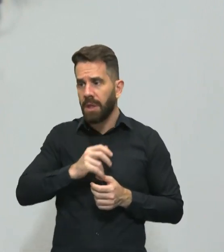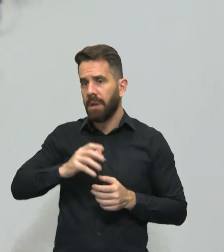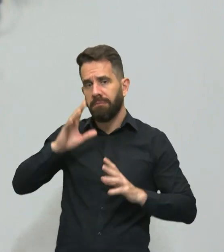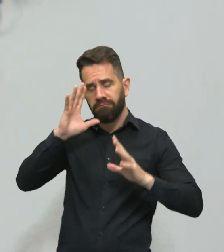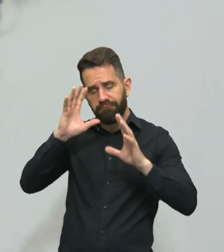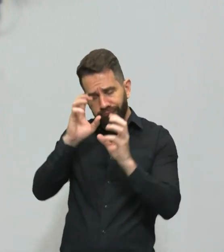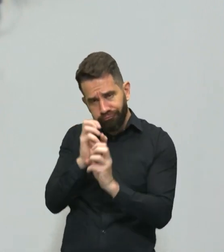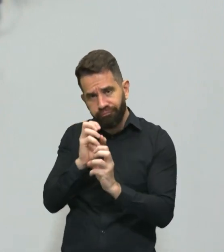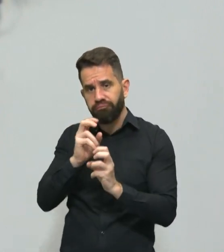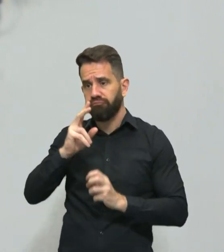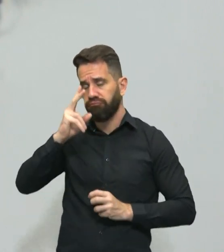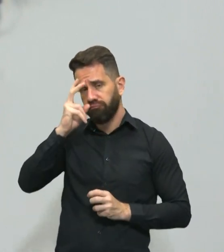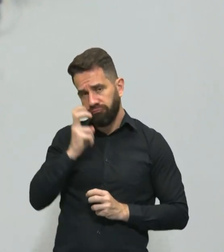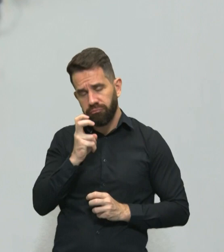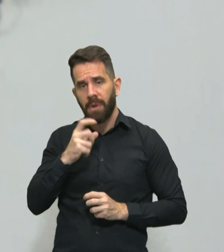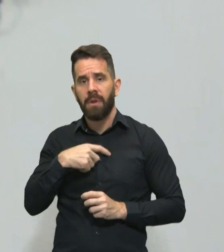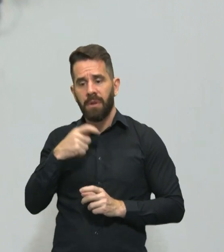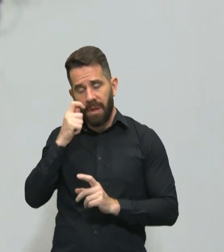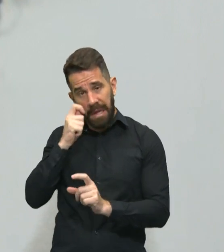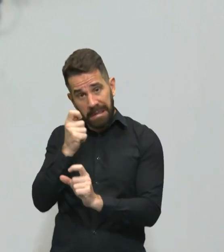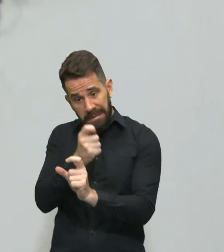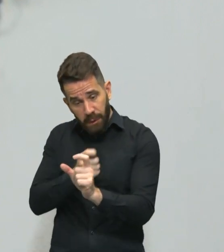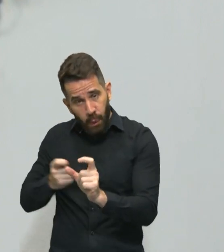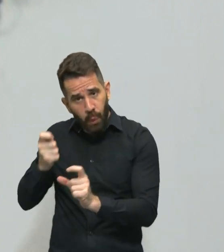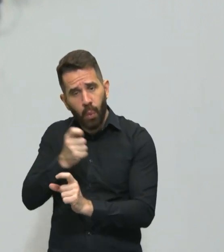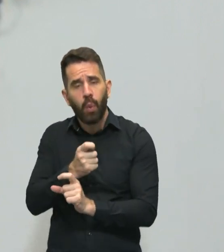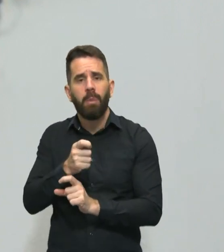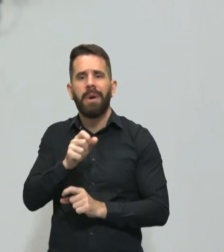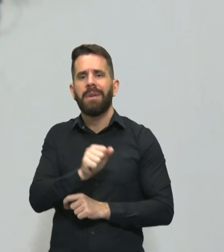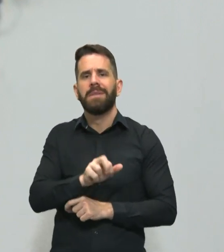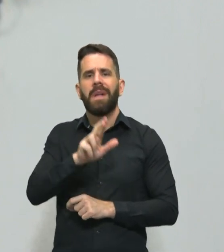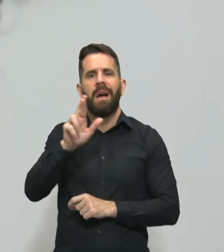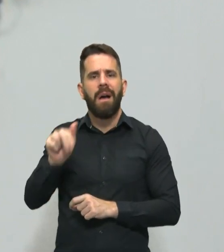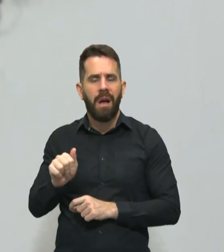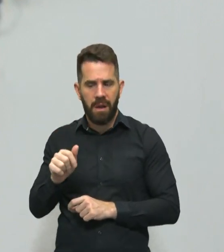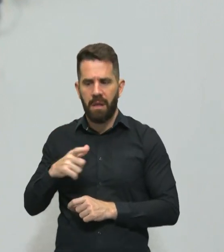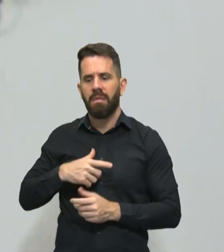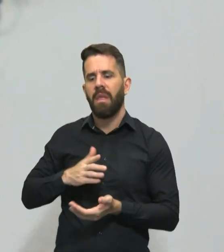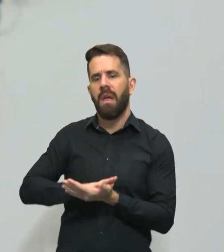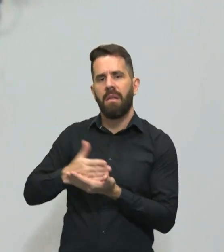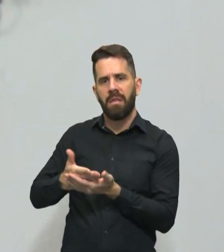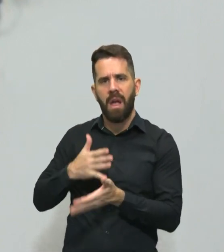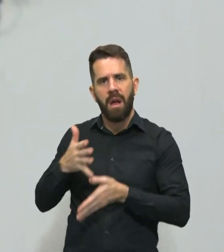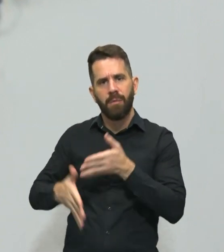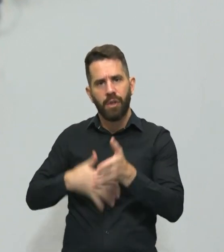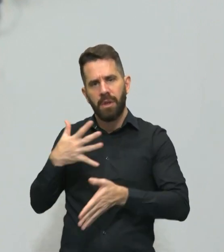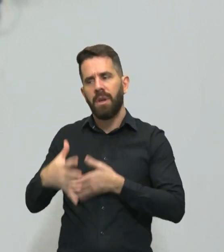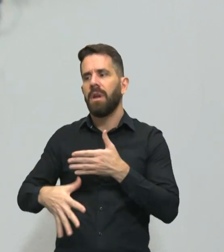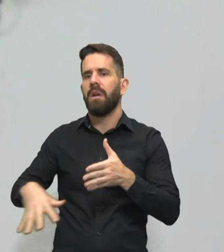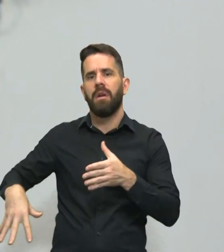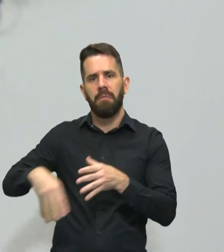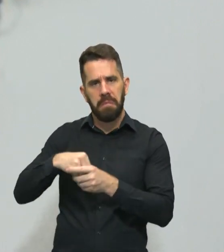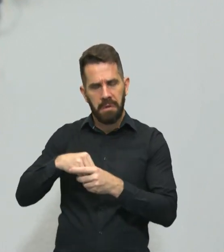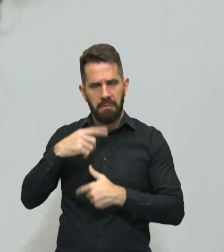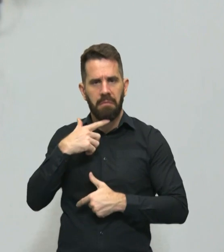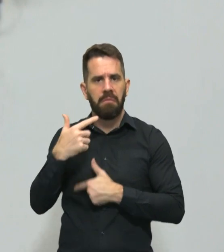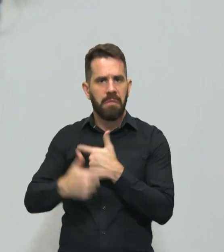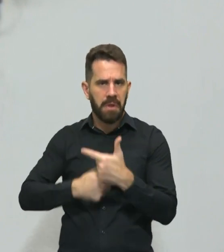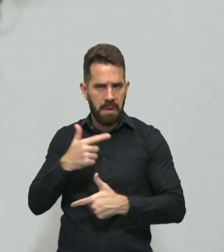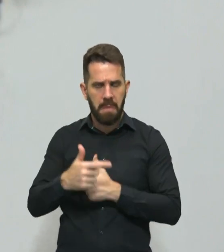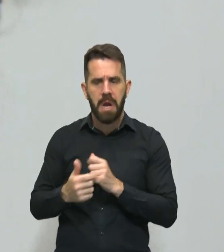tem equipamentos de lupa, o SARA, né? Também temos 2 intérpretes de Libras, que